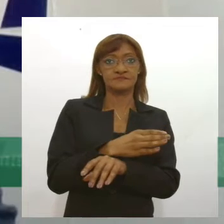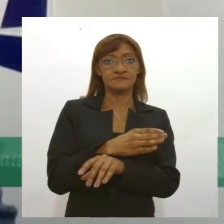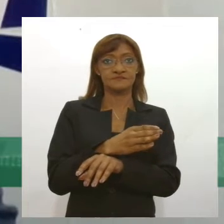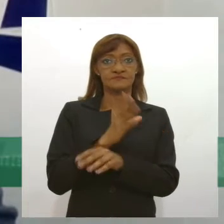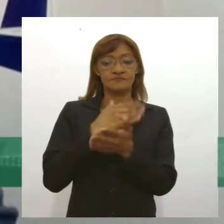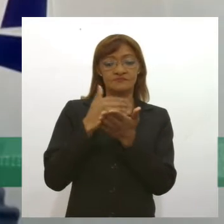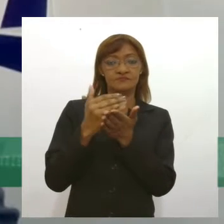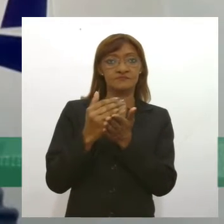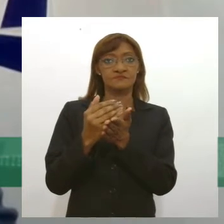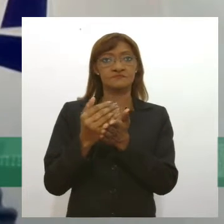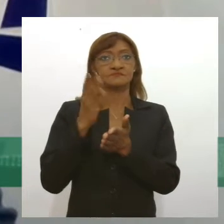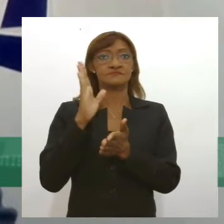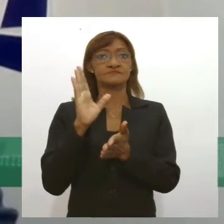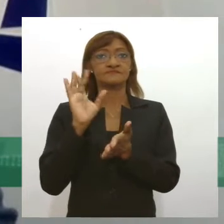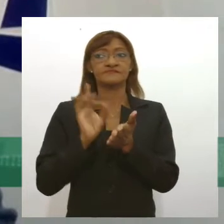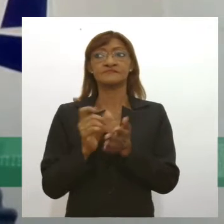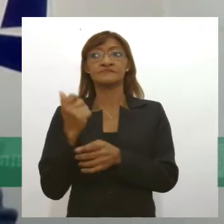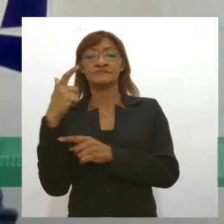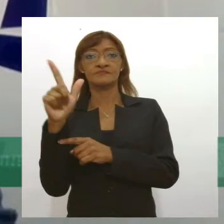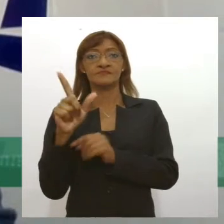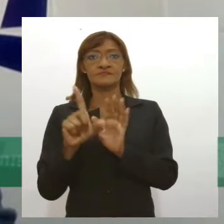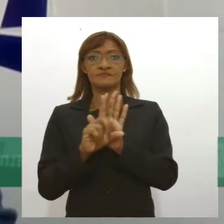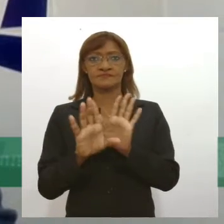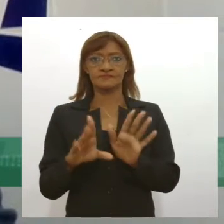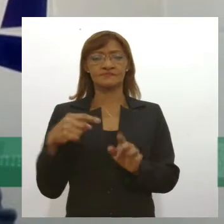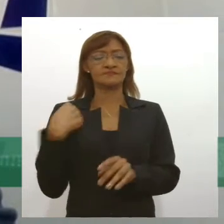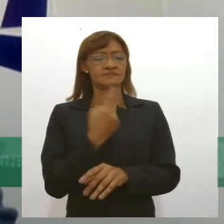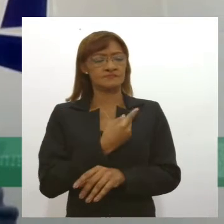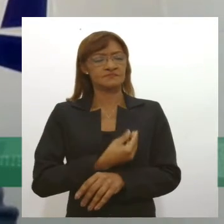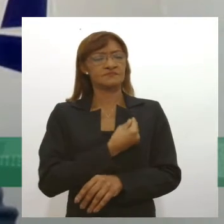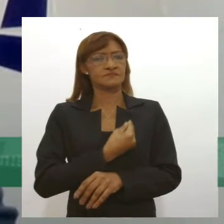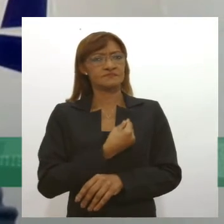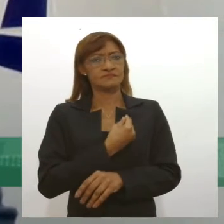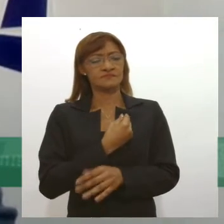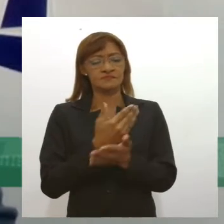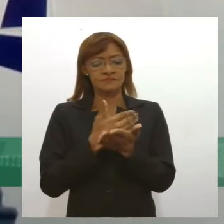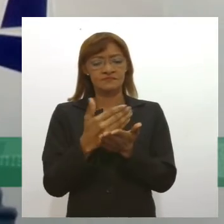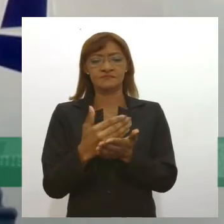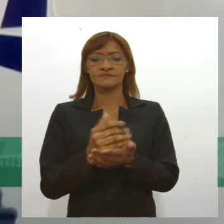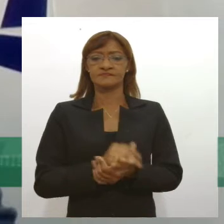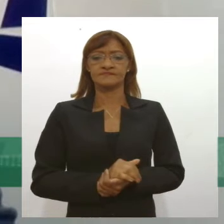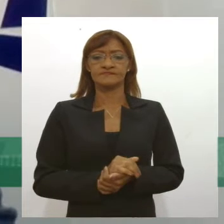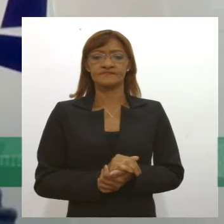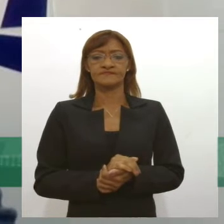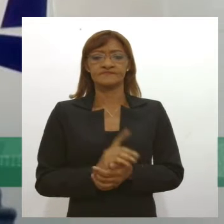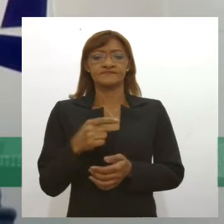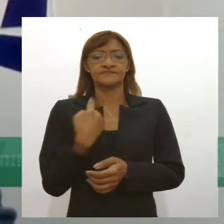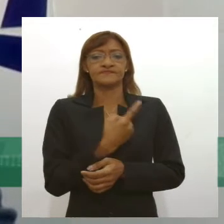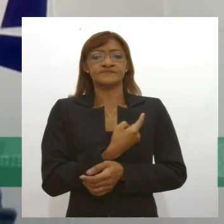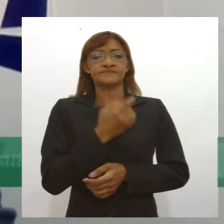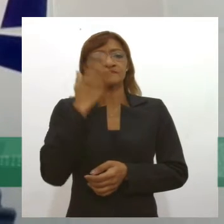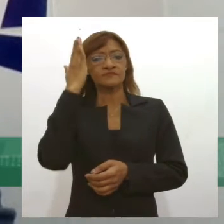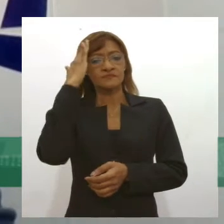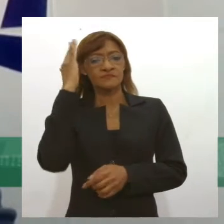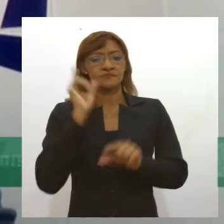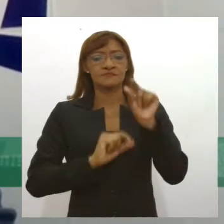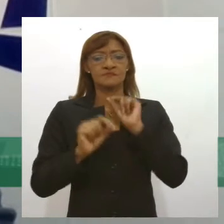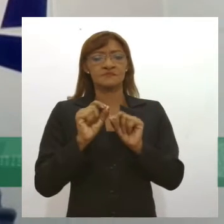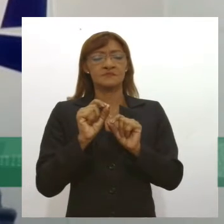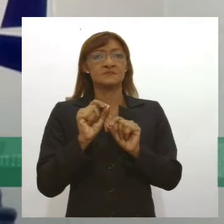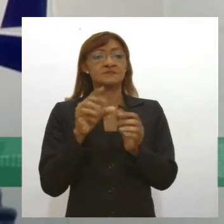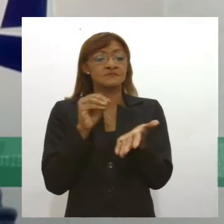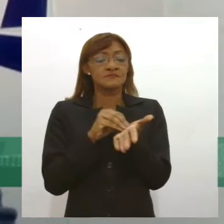legal, era uma outra lei. A gente participou desse processo desde o início. E a gente entendeu que não existia maturidade